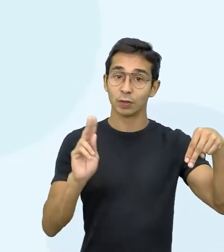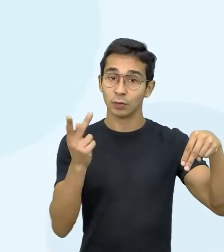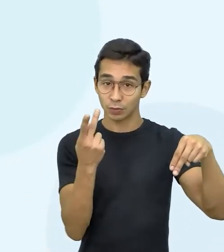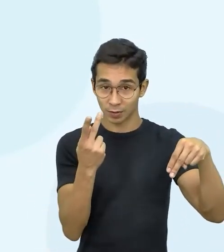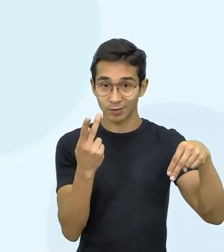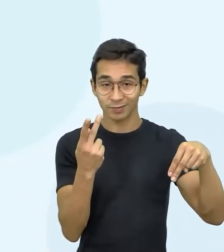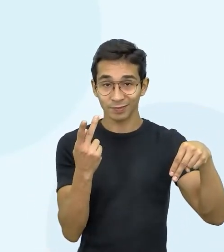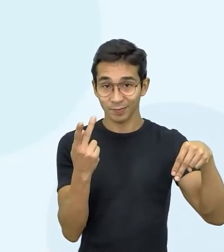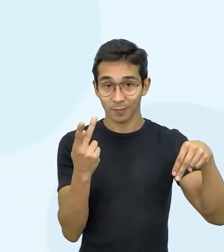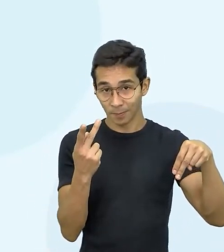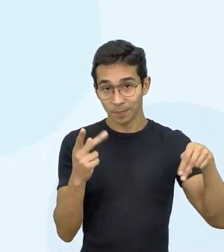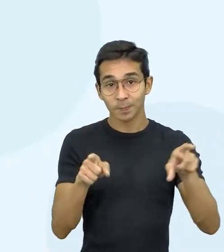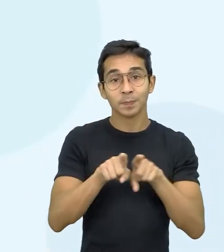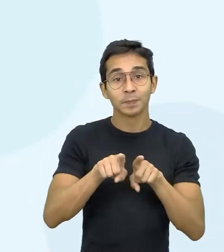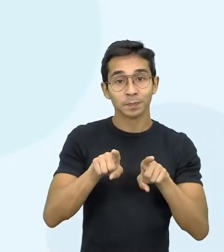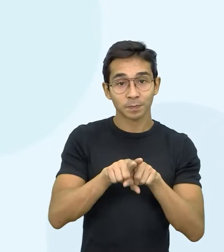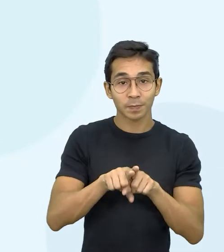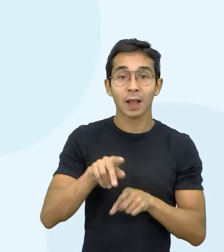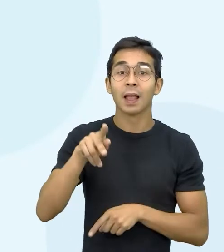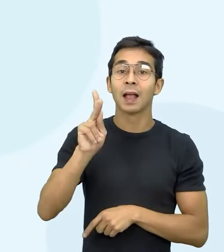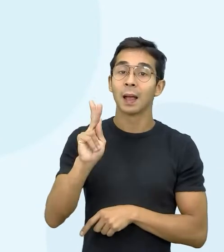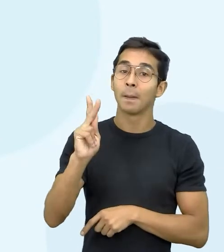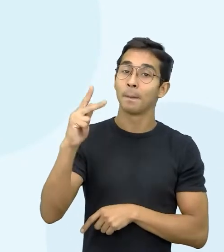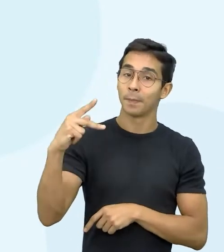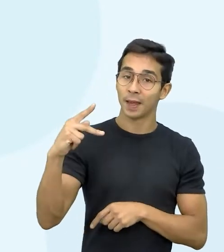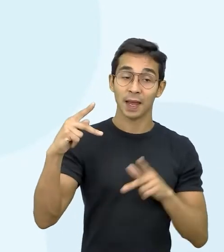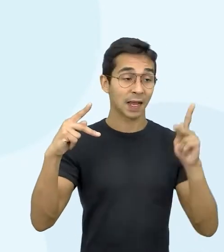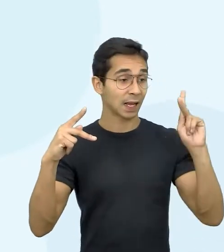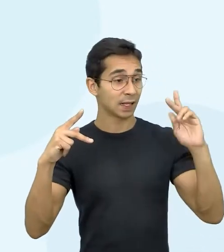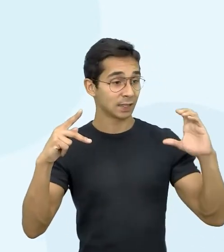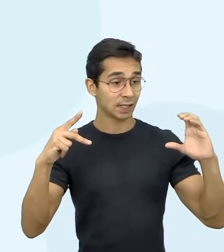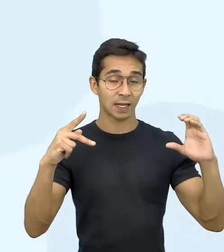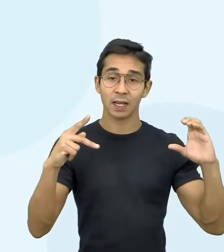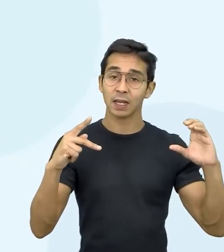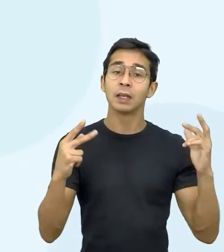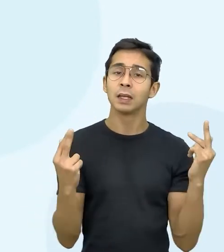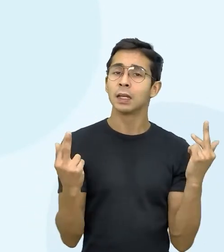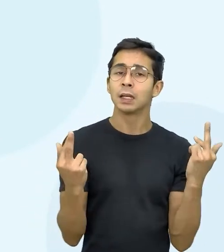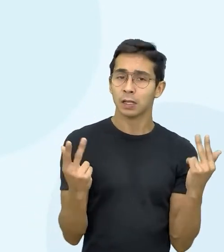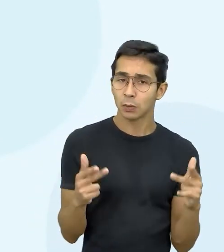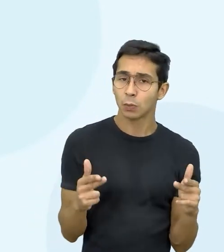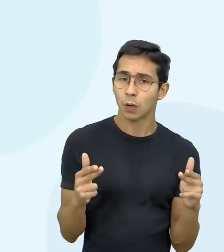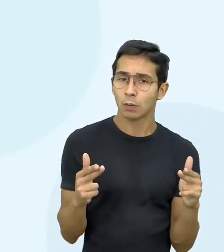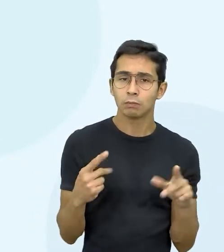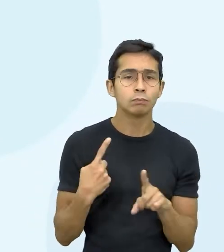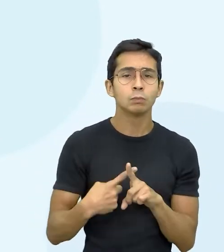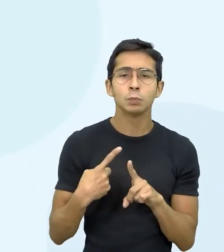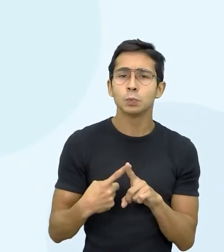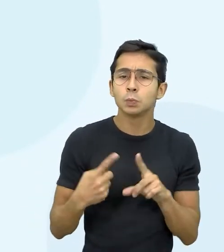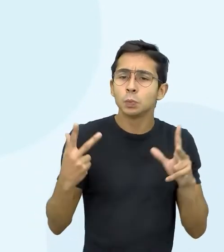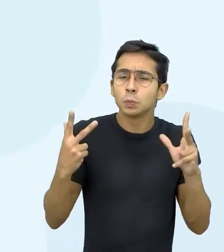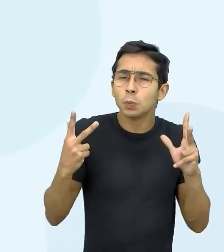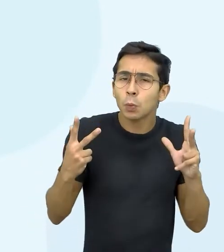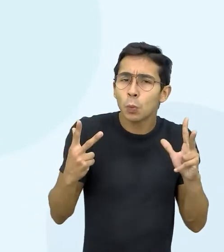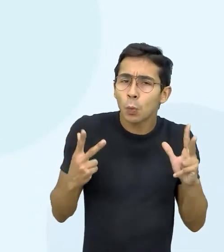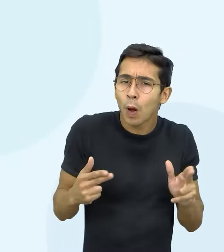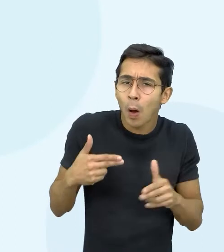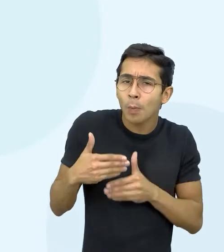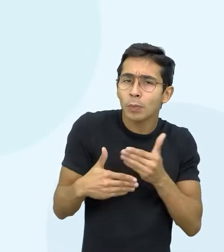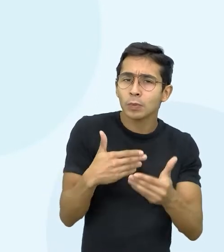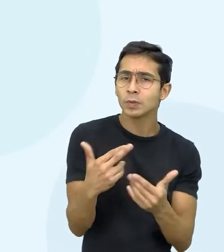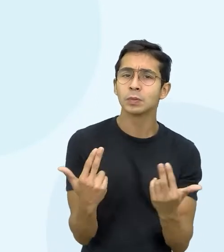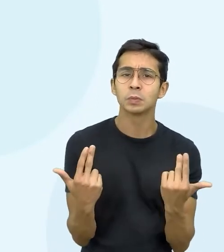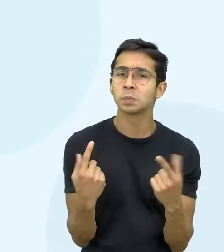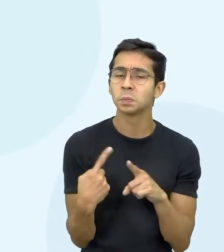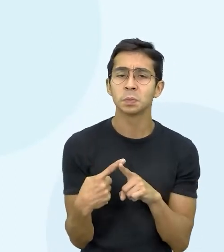Kp, que ela vai ser igual à constante Kc. Por que que a constante Kp e Kc são iguais nesse processo reativo aqui?